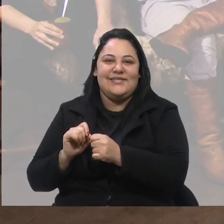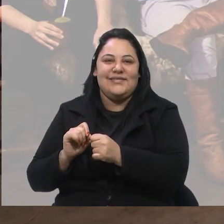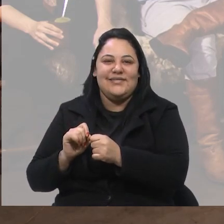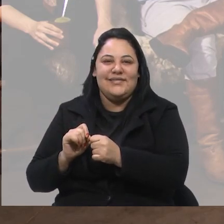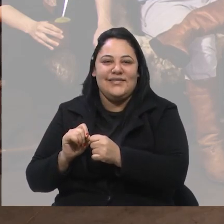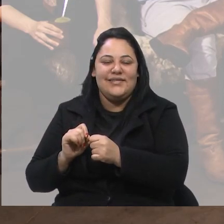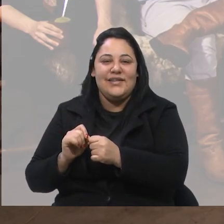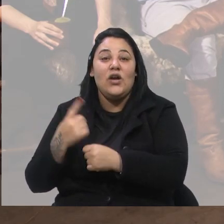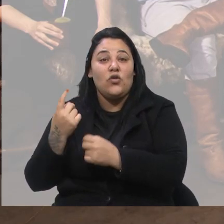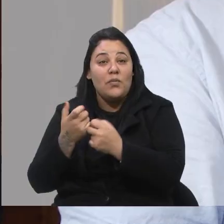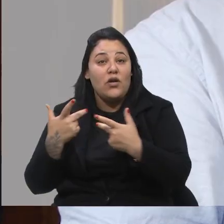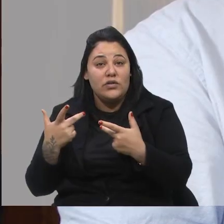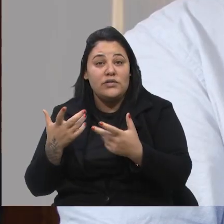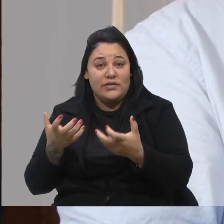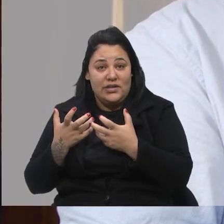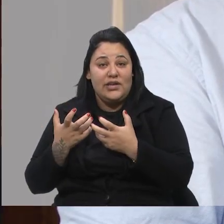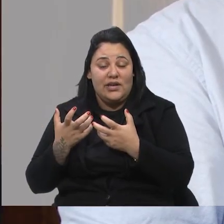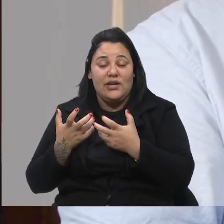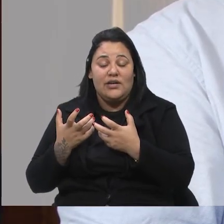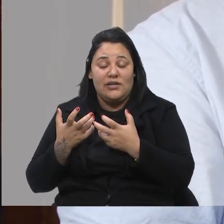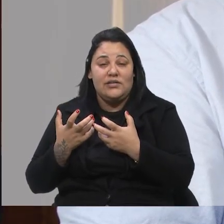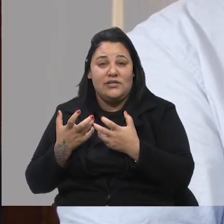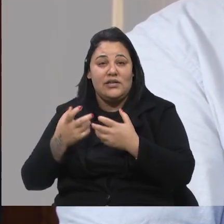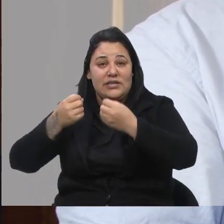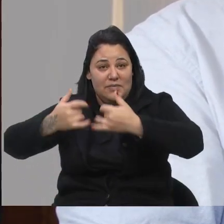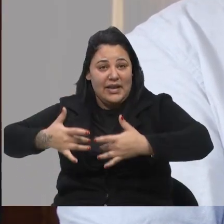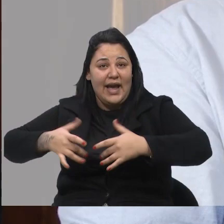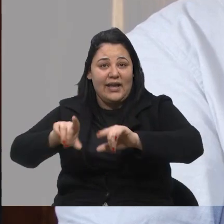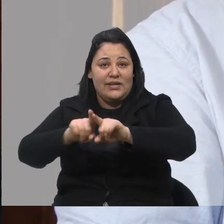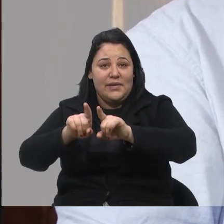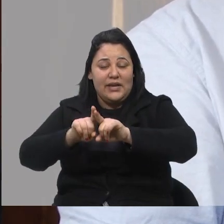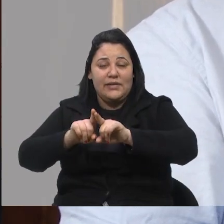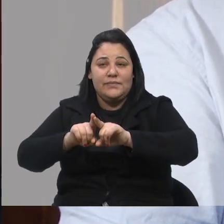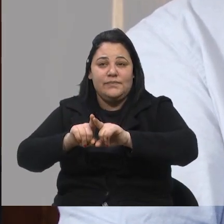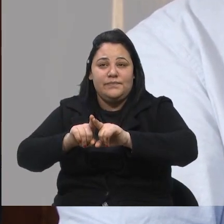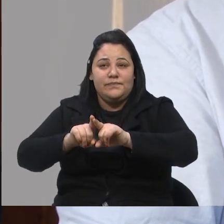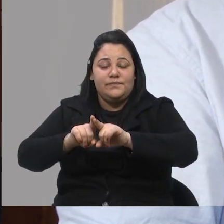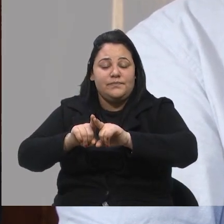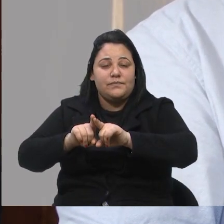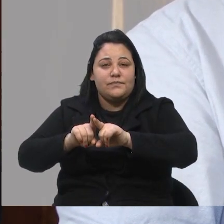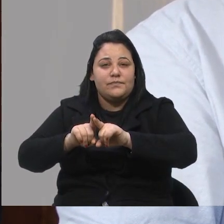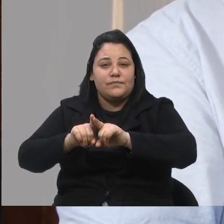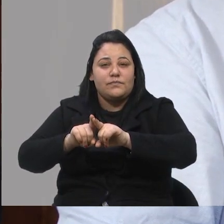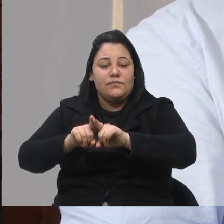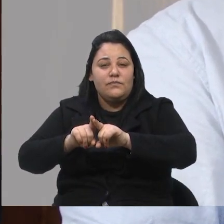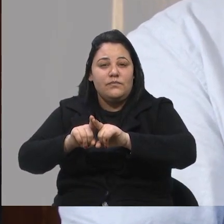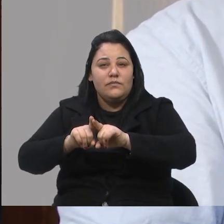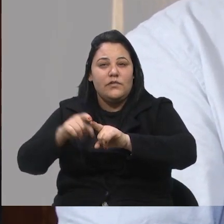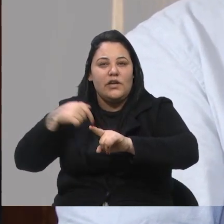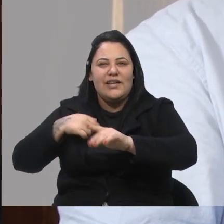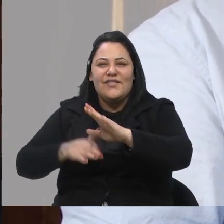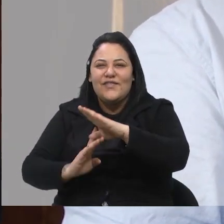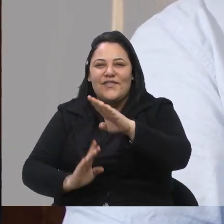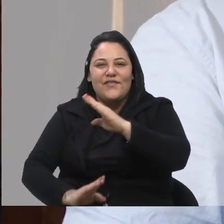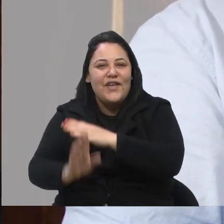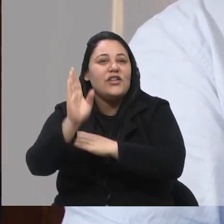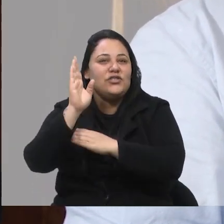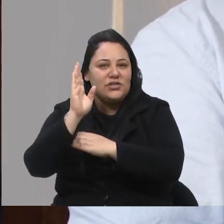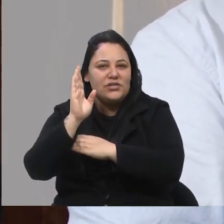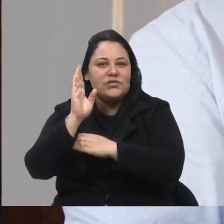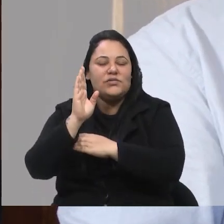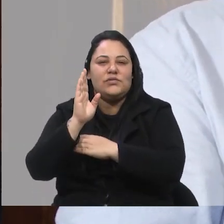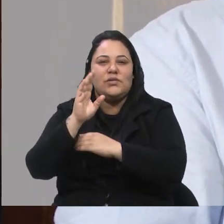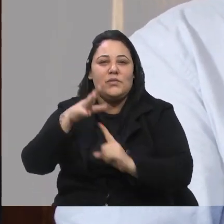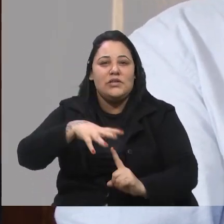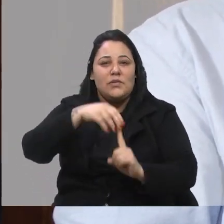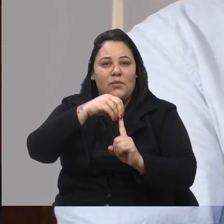E uma coisa que eu gostaria de deixar aqui colocado, que viajando assim, principalmente para a